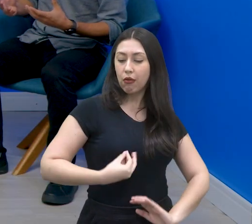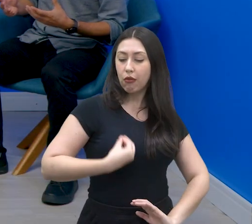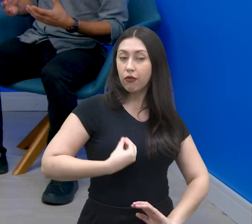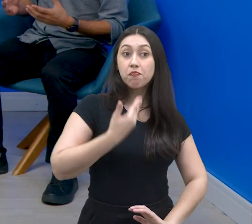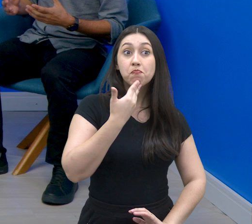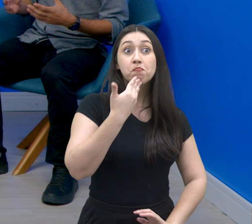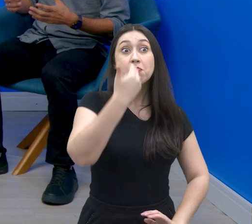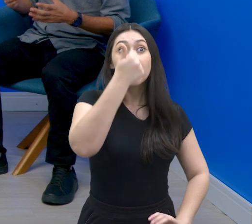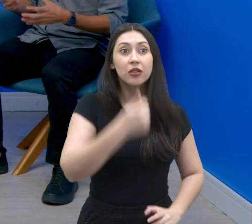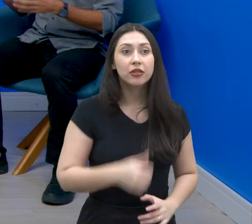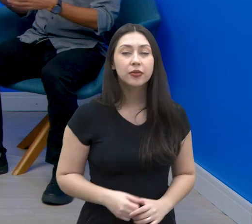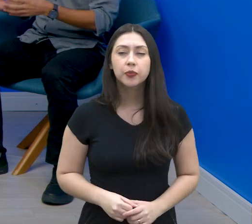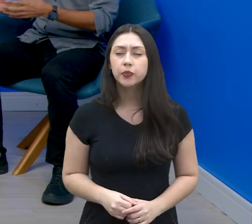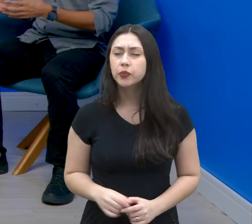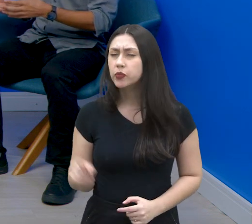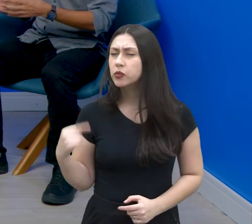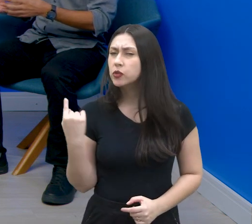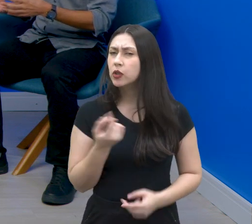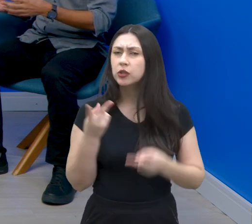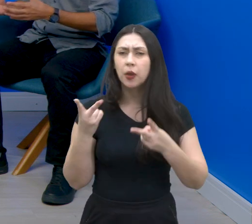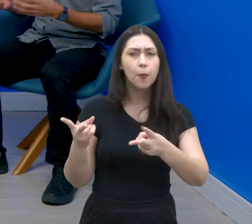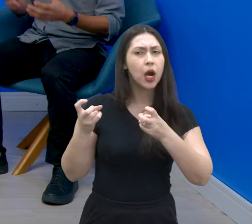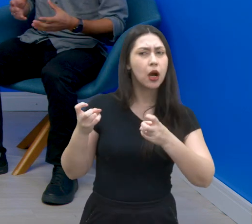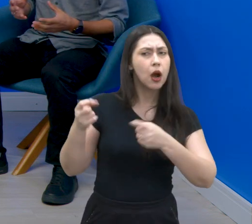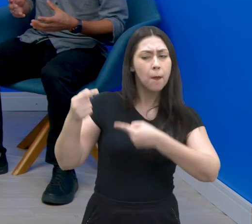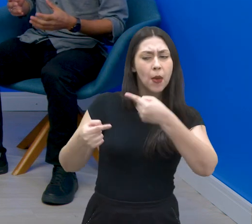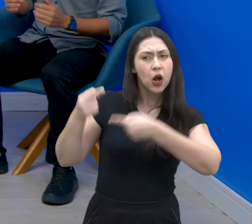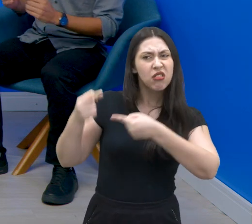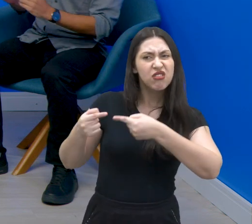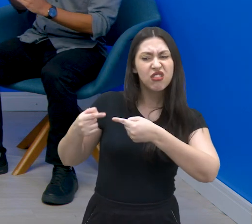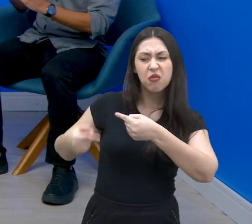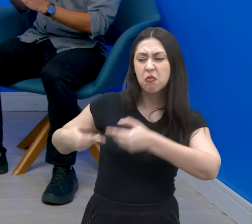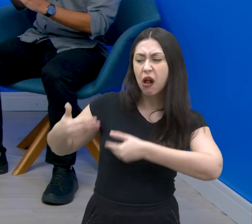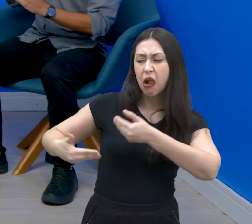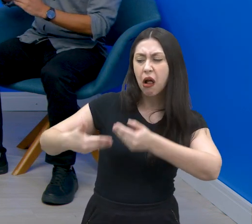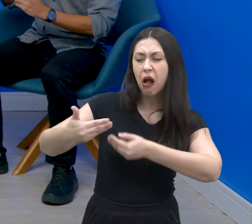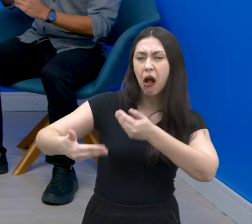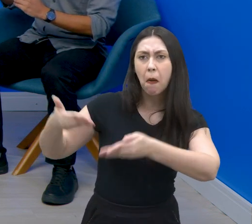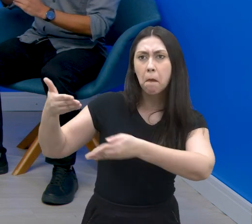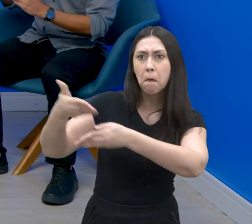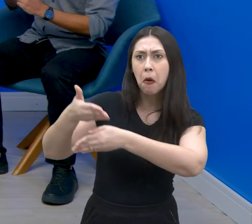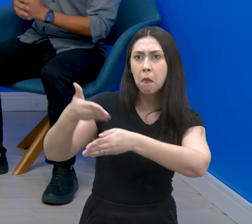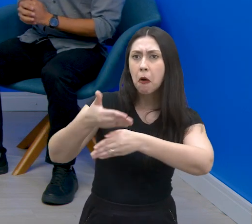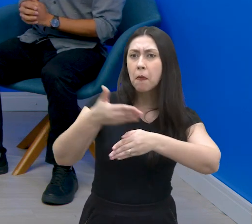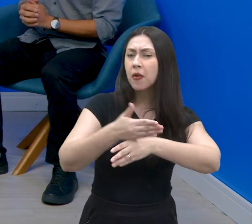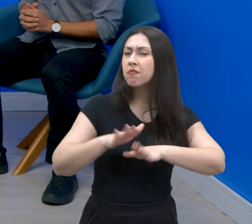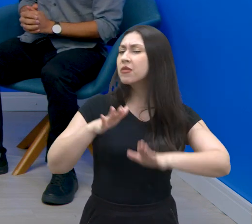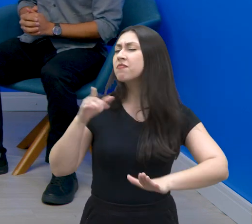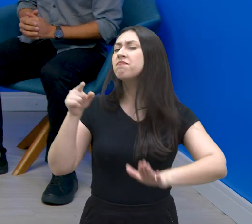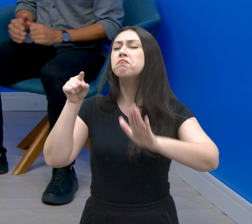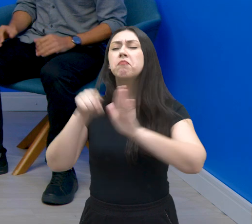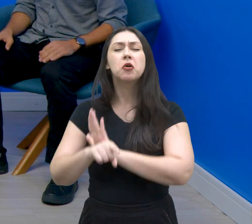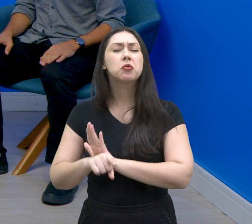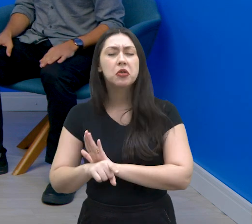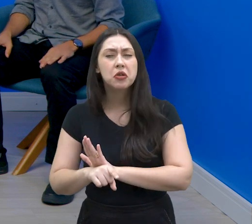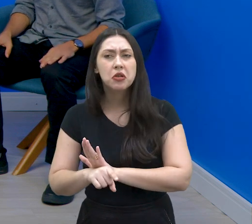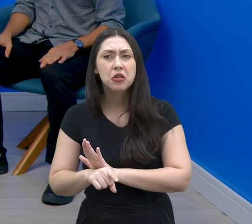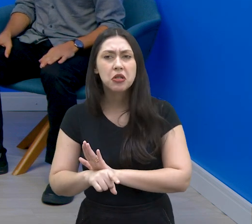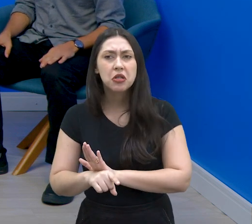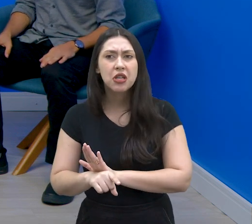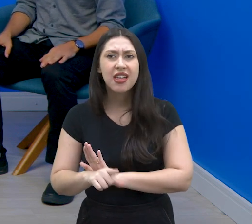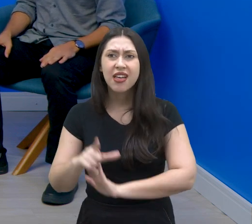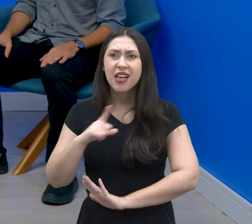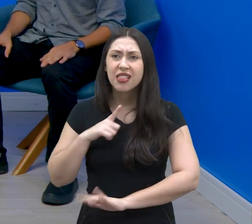surge é, existe algum momento onde a política não está? Existe algum limite para essas atitudes políticas?